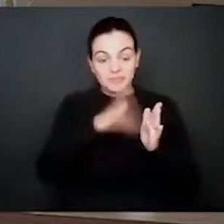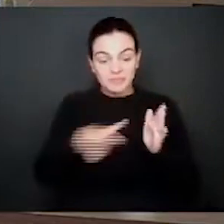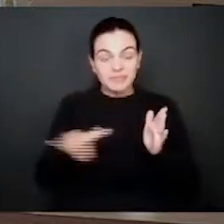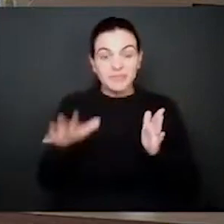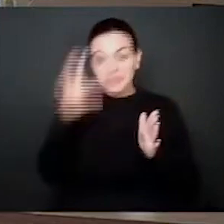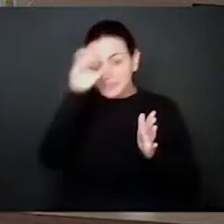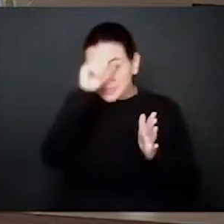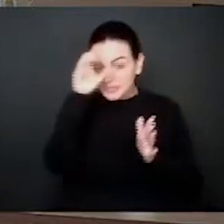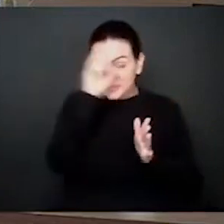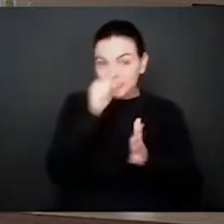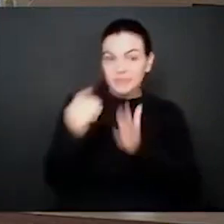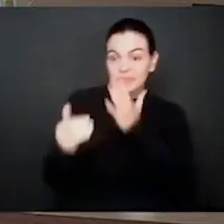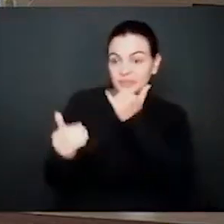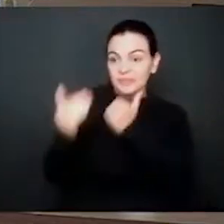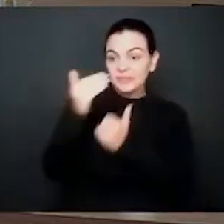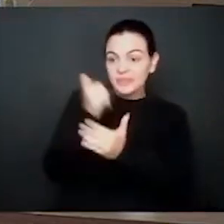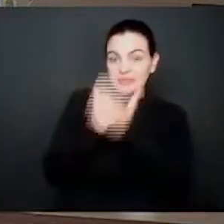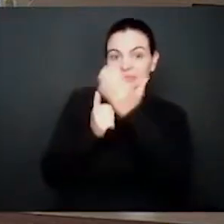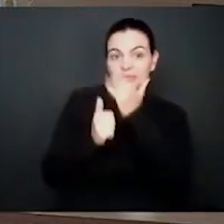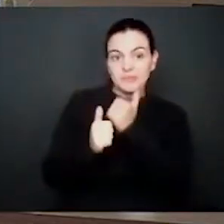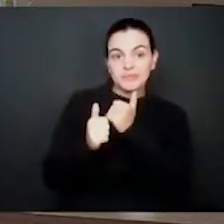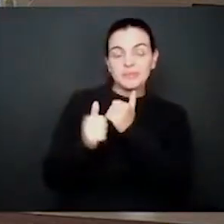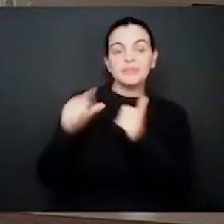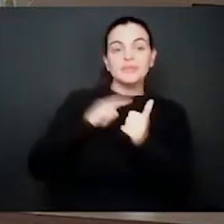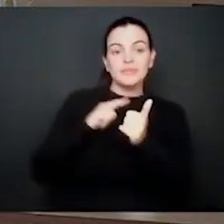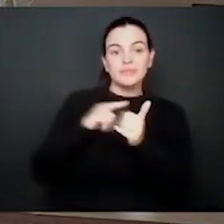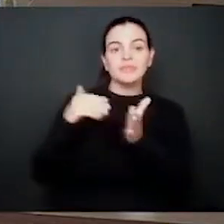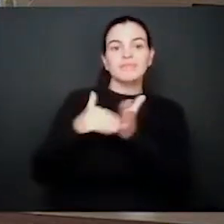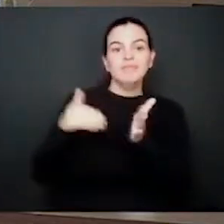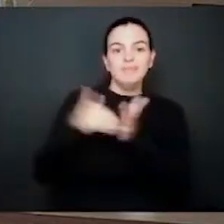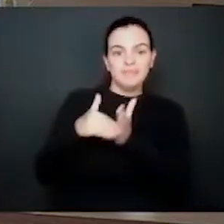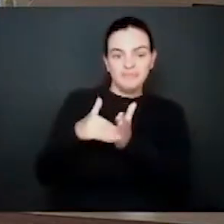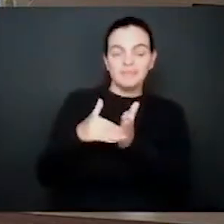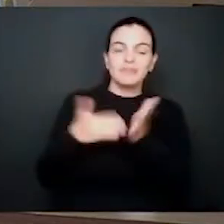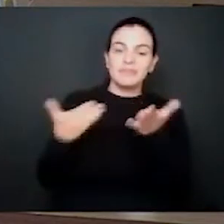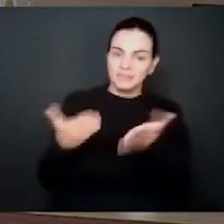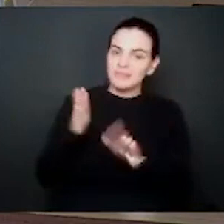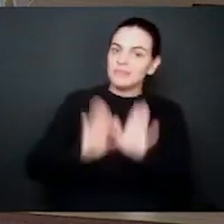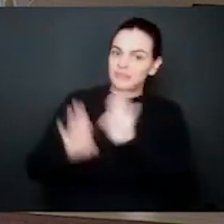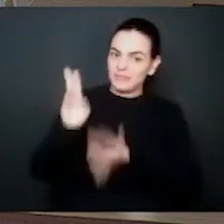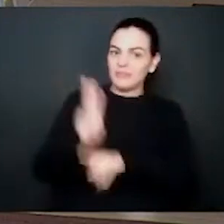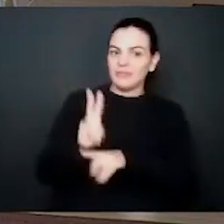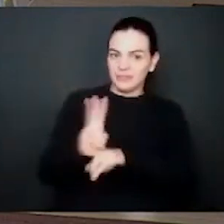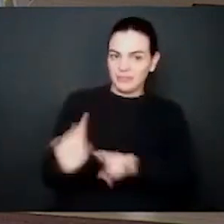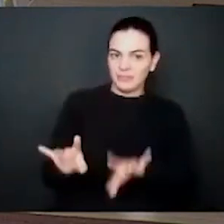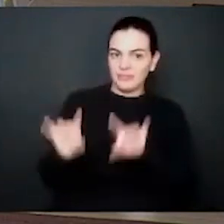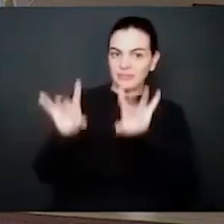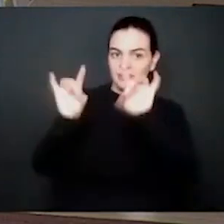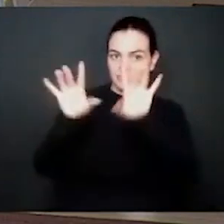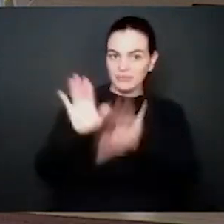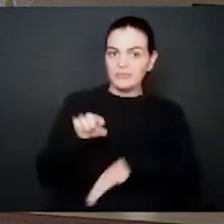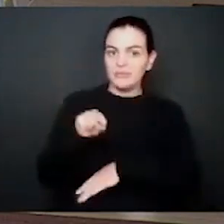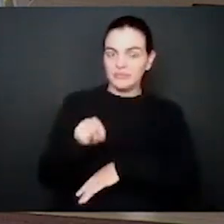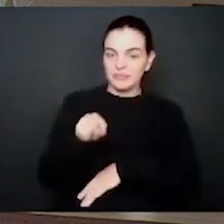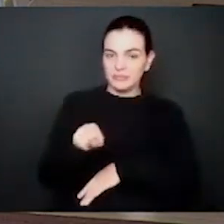seletividade, é que vem essas restrições alimentares. Então, também um cuidado especial com relação a isso, foi colocada uma meta em relação a isso. E